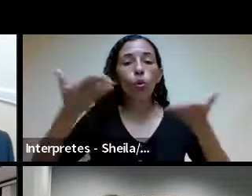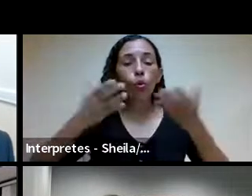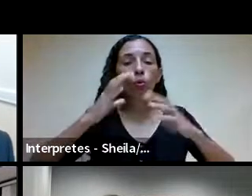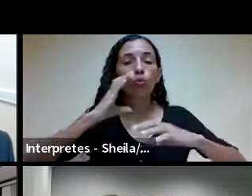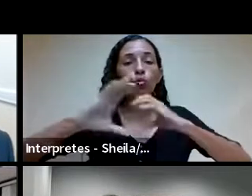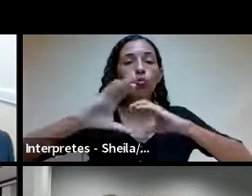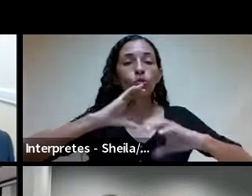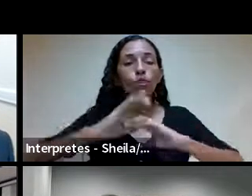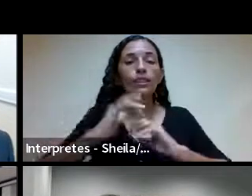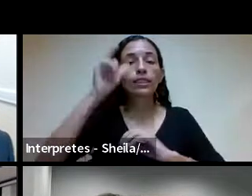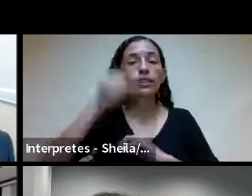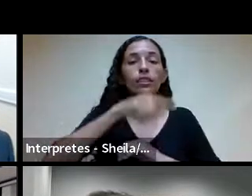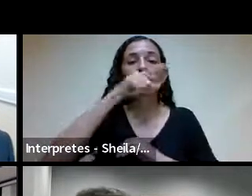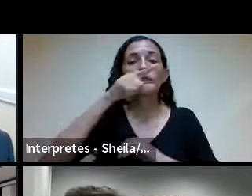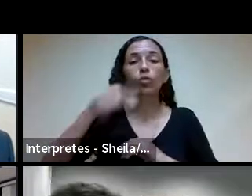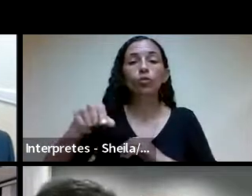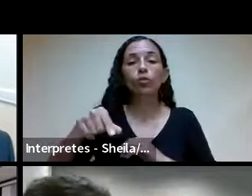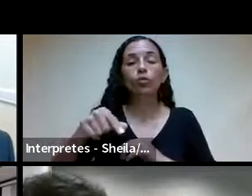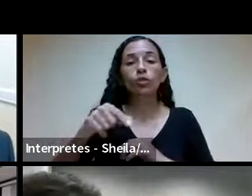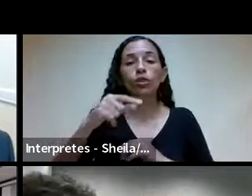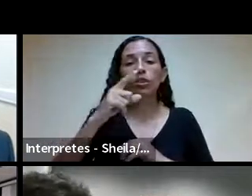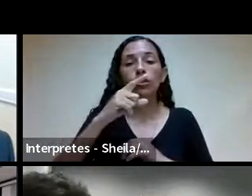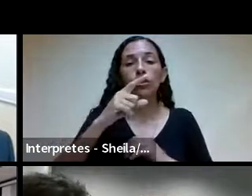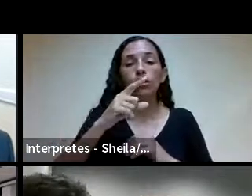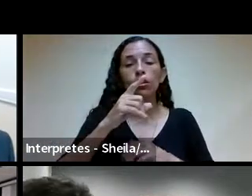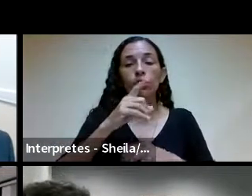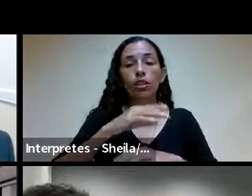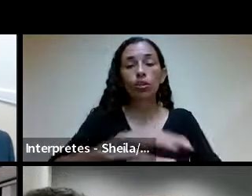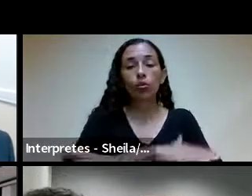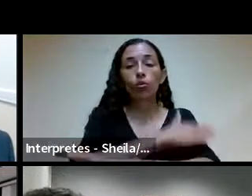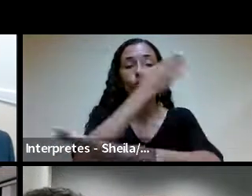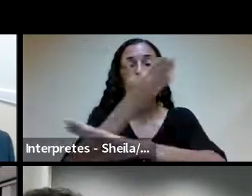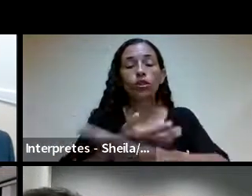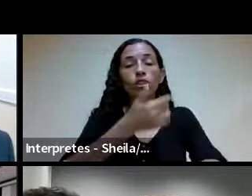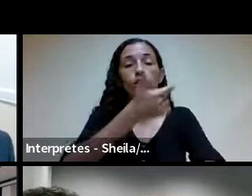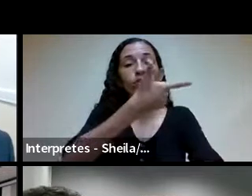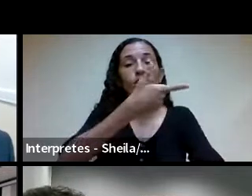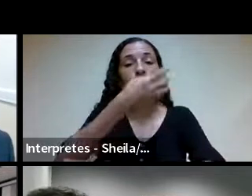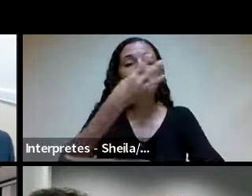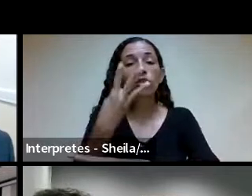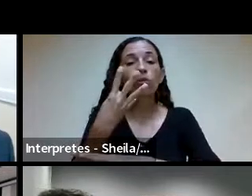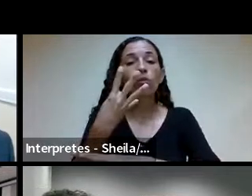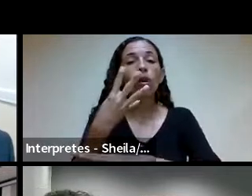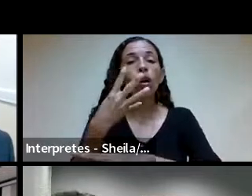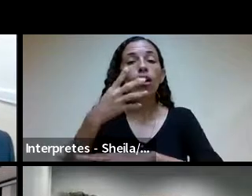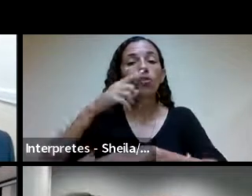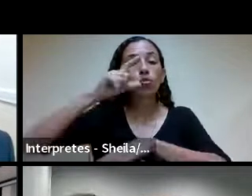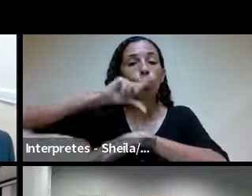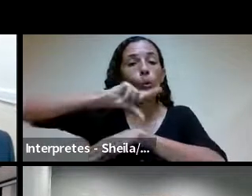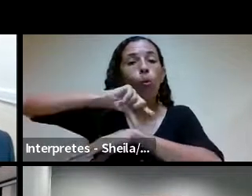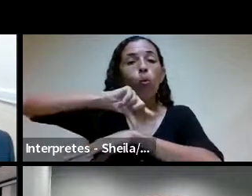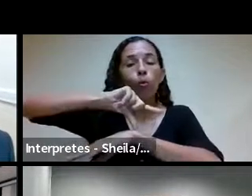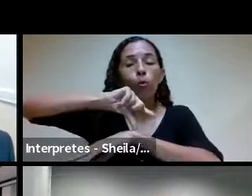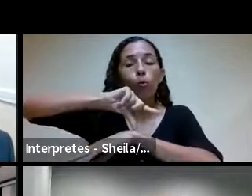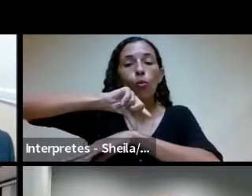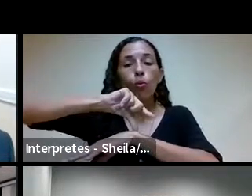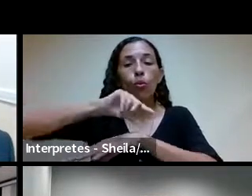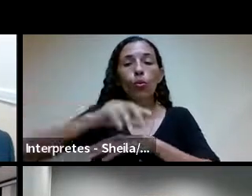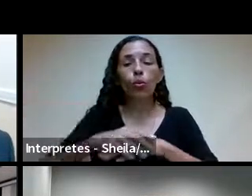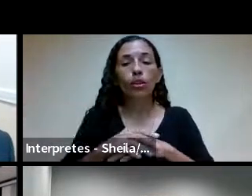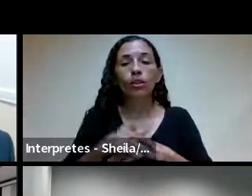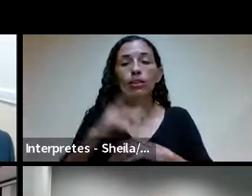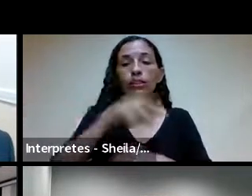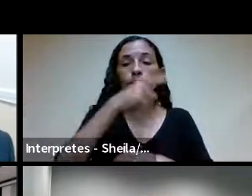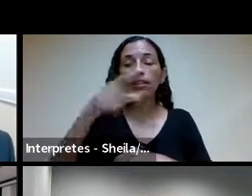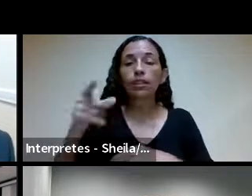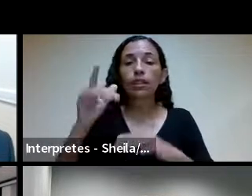24 horas a postagem descrita acima, bem como as divulgações do seu conteúdo eventualmente realizadas nas redes